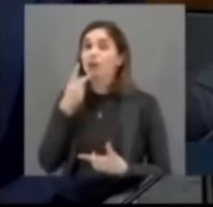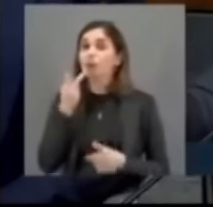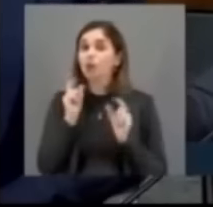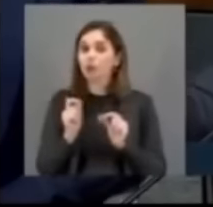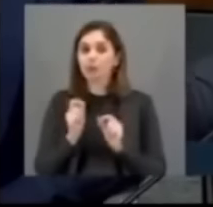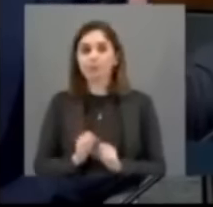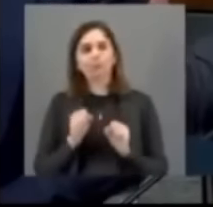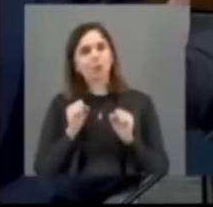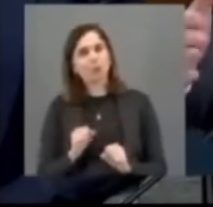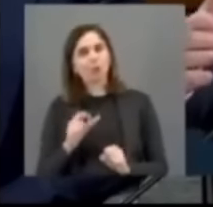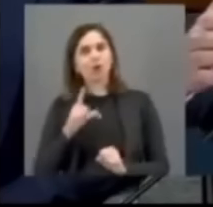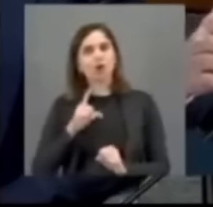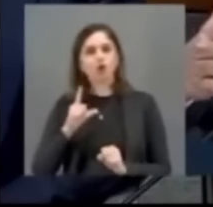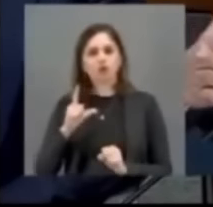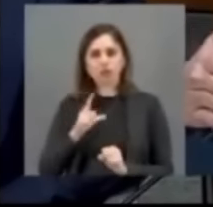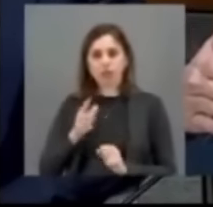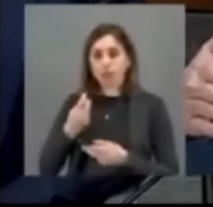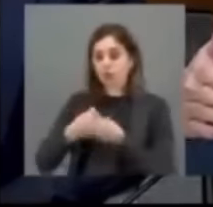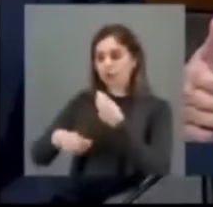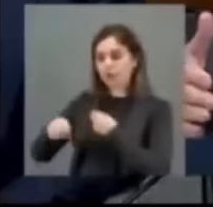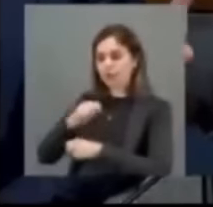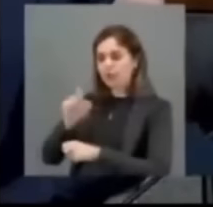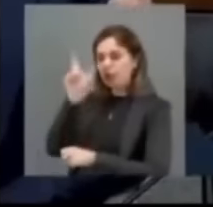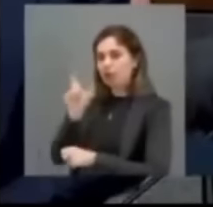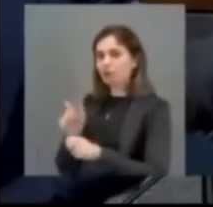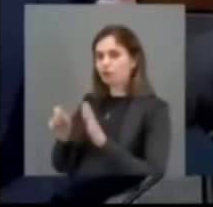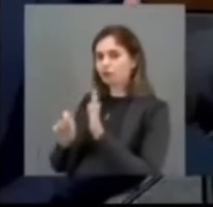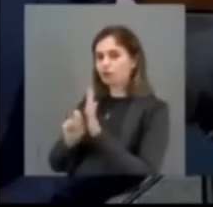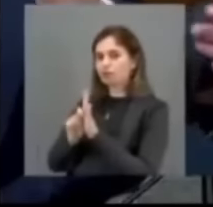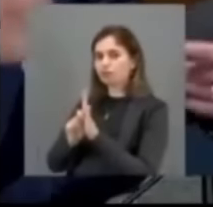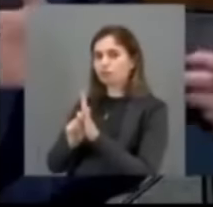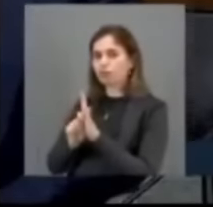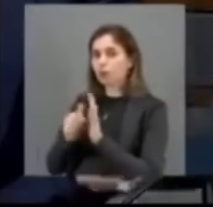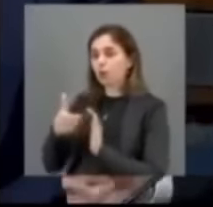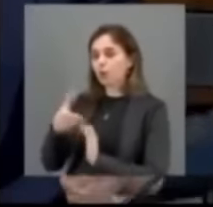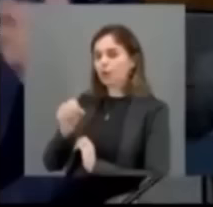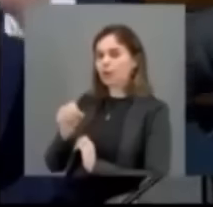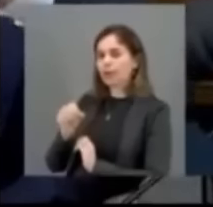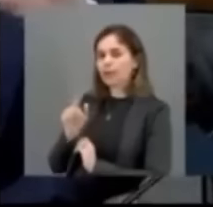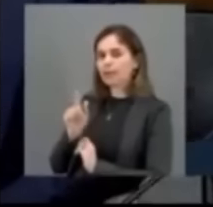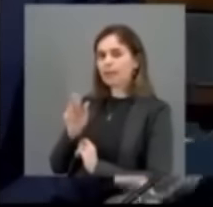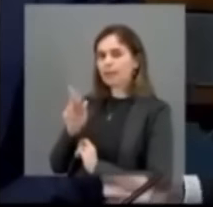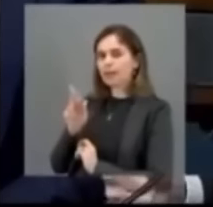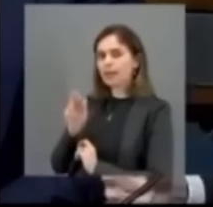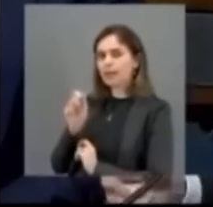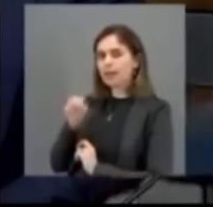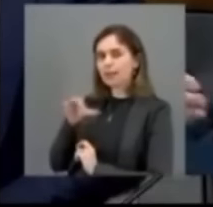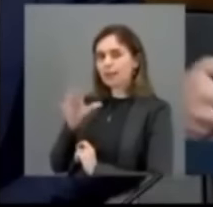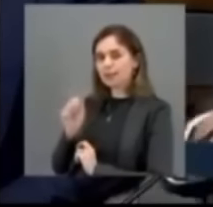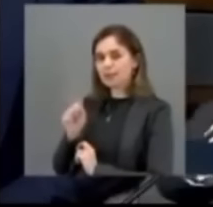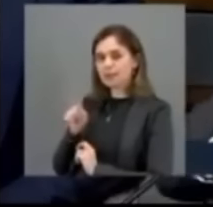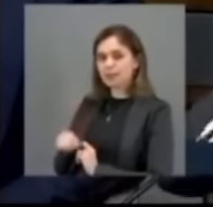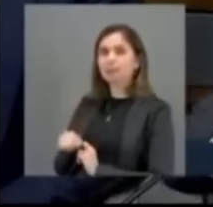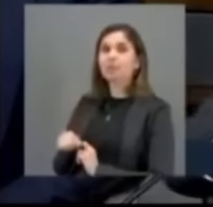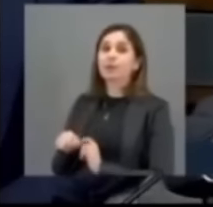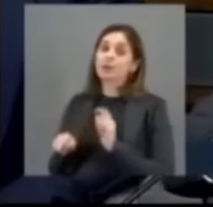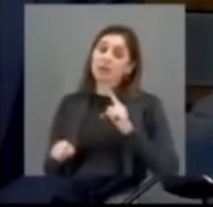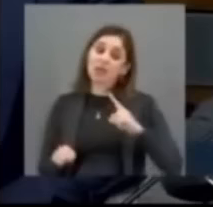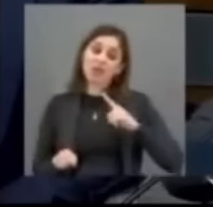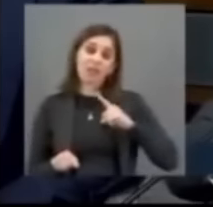traficante com 10 g no bolso e pode ter um usuário com 1 kg ó como é que você vai ver isso artigo